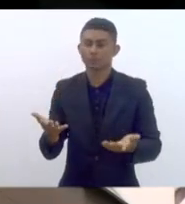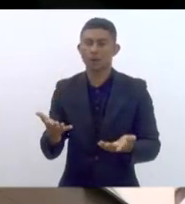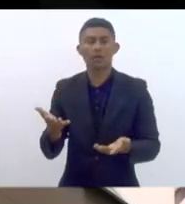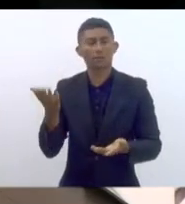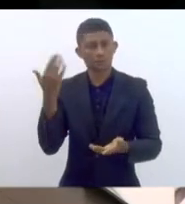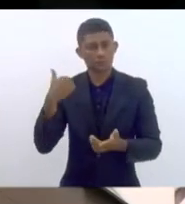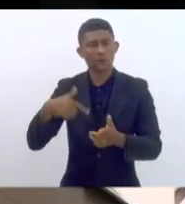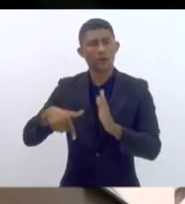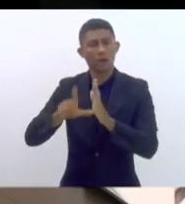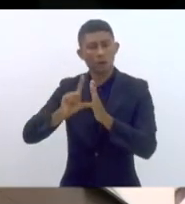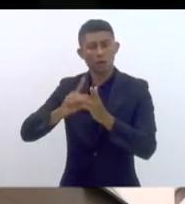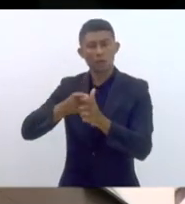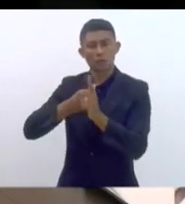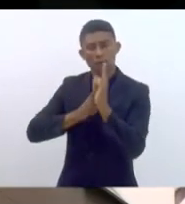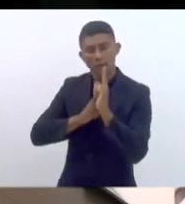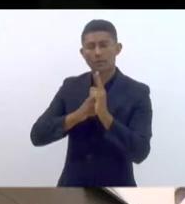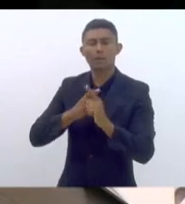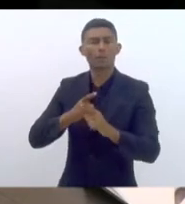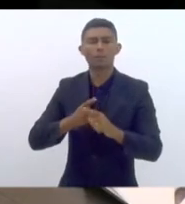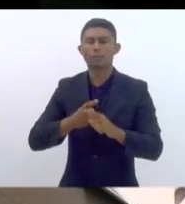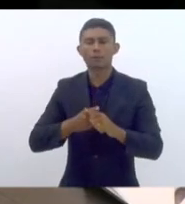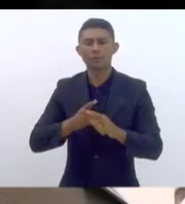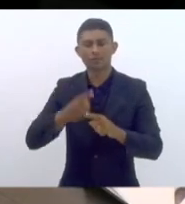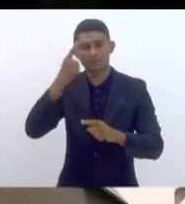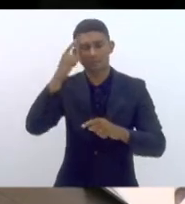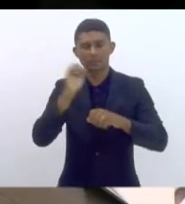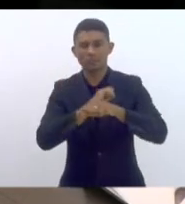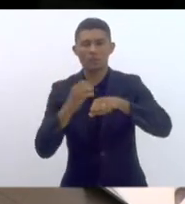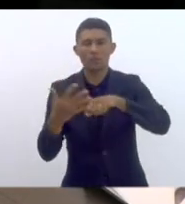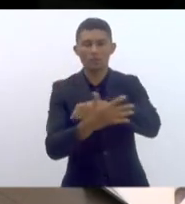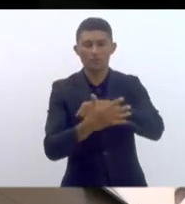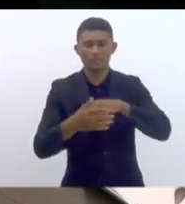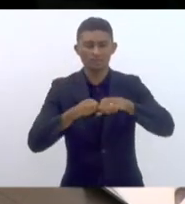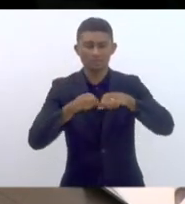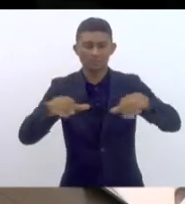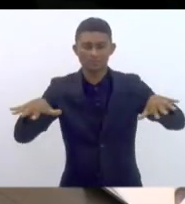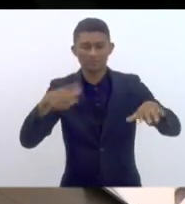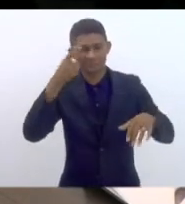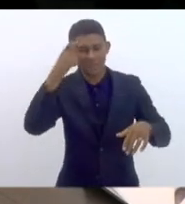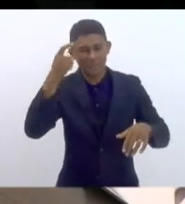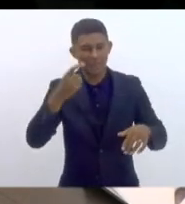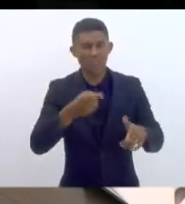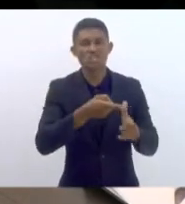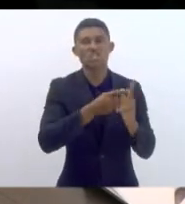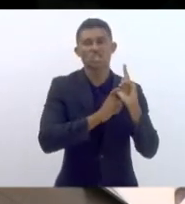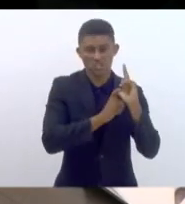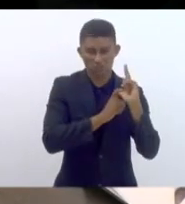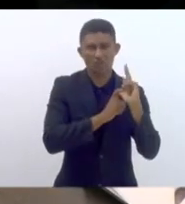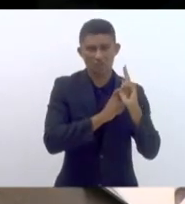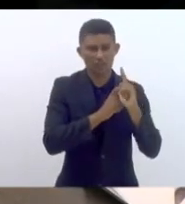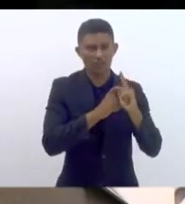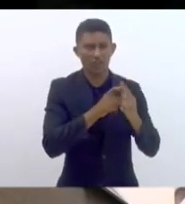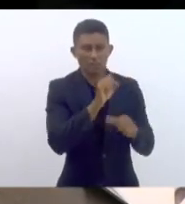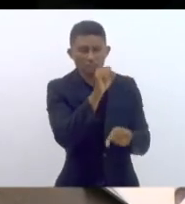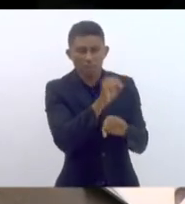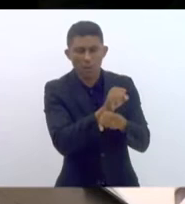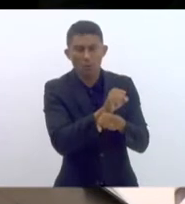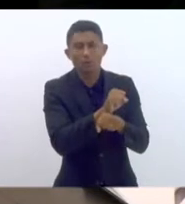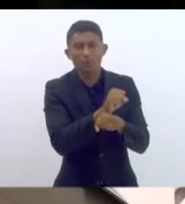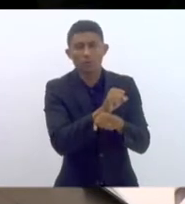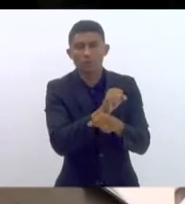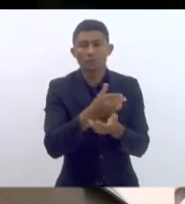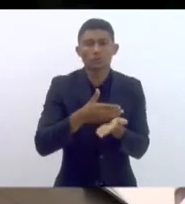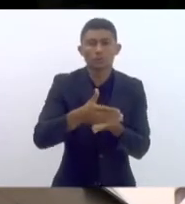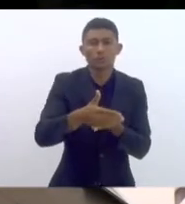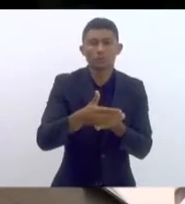que, devido à questão do coronavírus, a suspensão da dívida, que, pela lei, iria retornar ao processo, contrato original em janeiro de 2022.